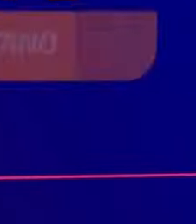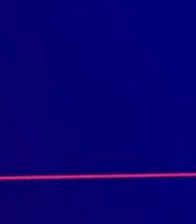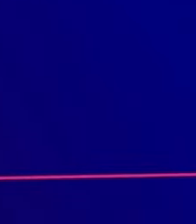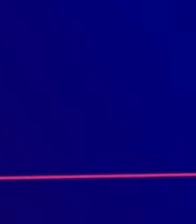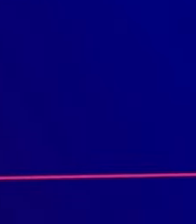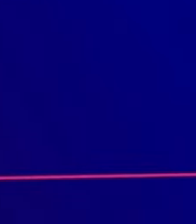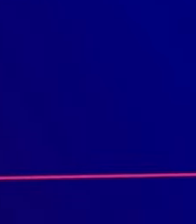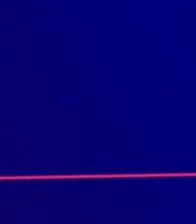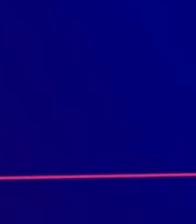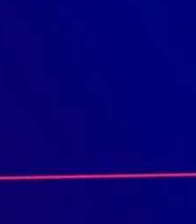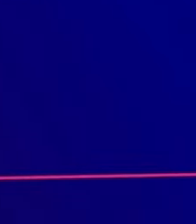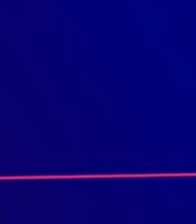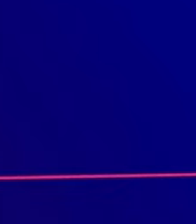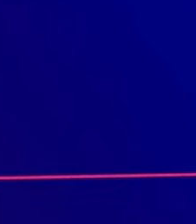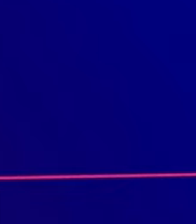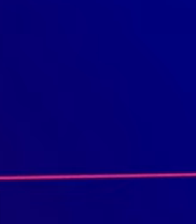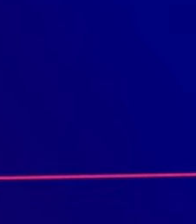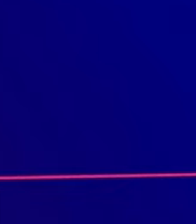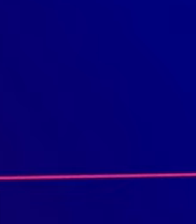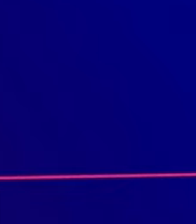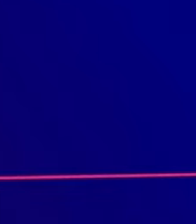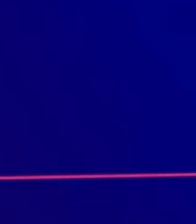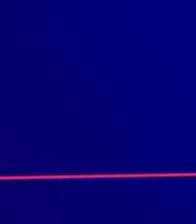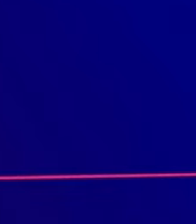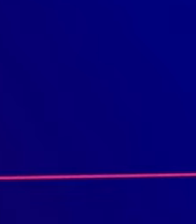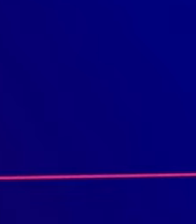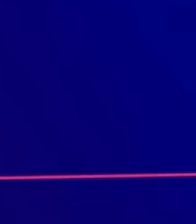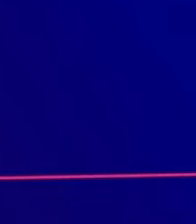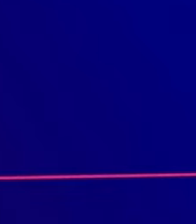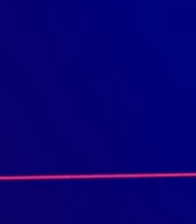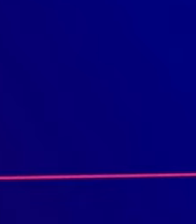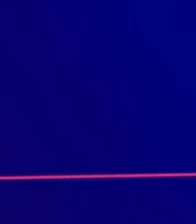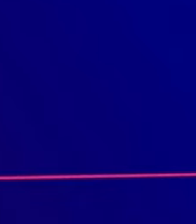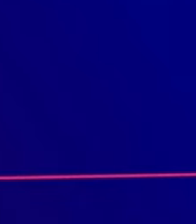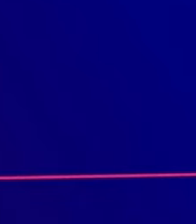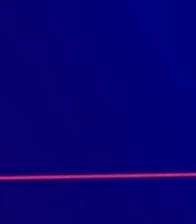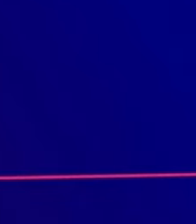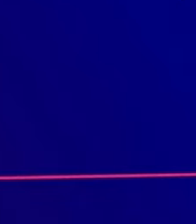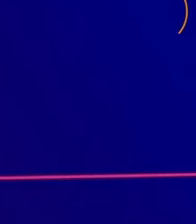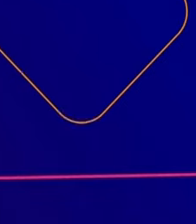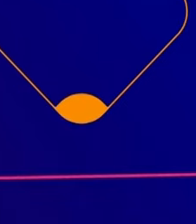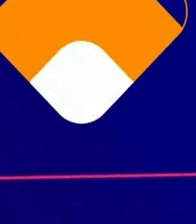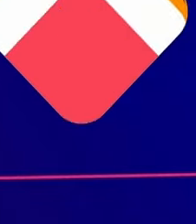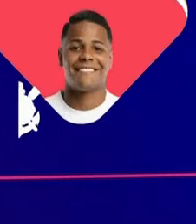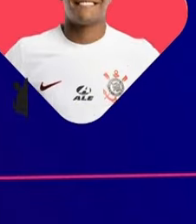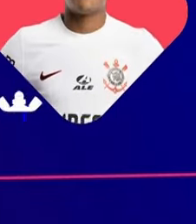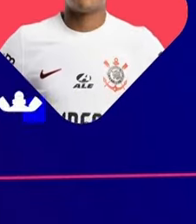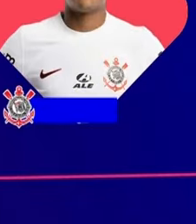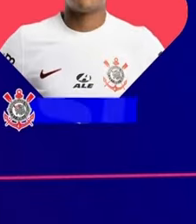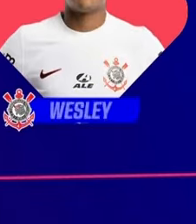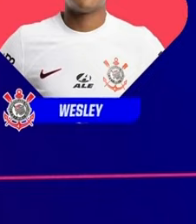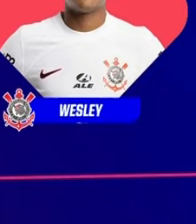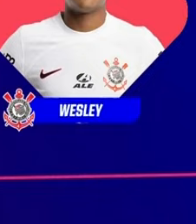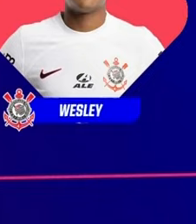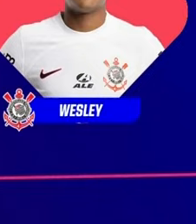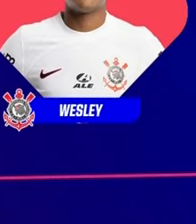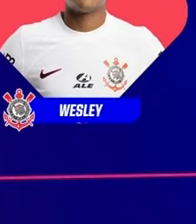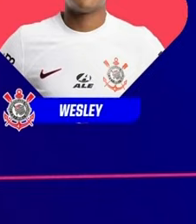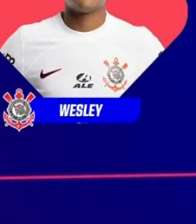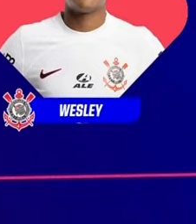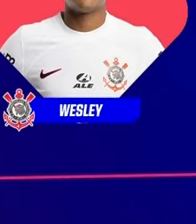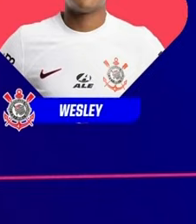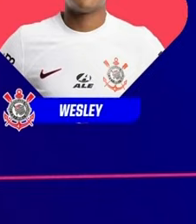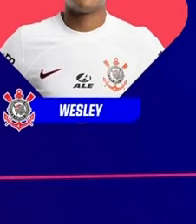vocês, tô achando vocês muito quietinhos aí. Edu, você que viu grandes estrelas surgirem. Quando